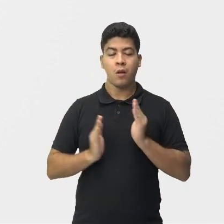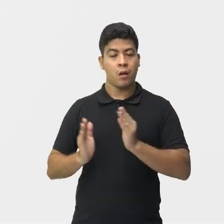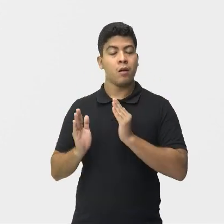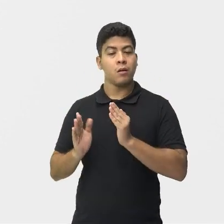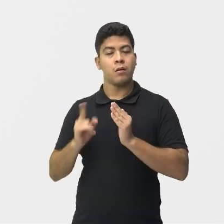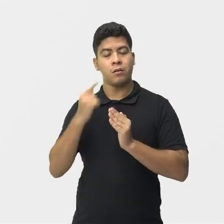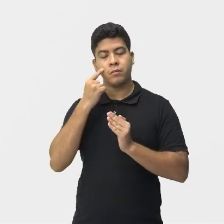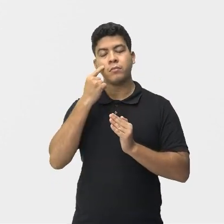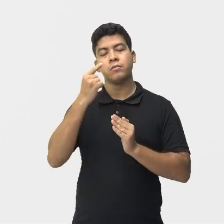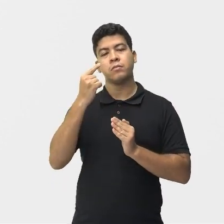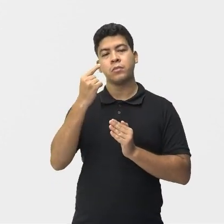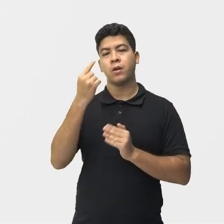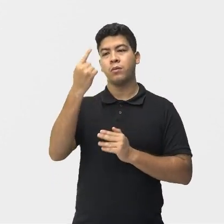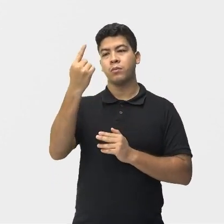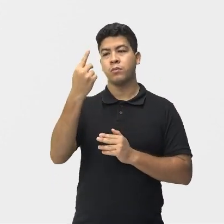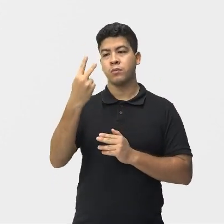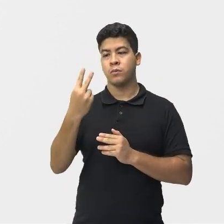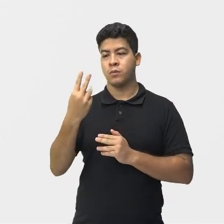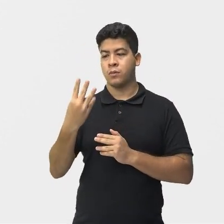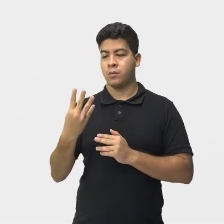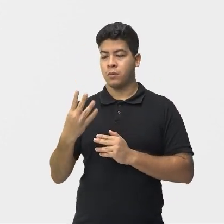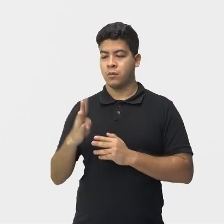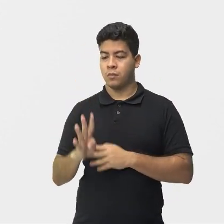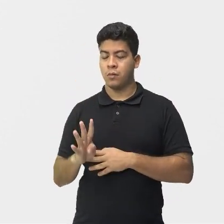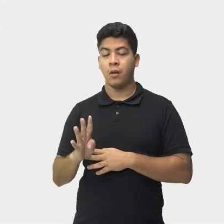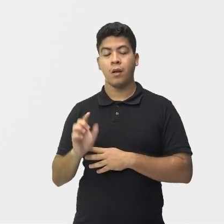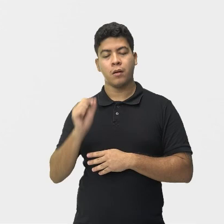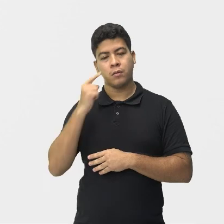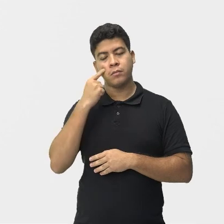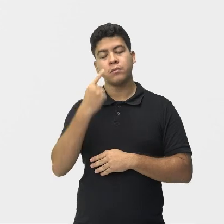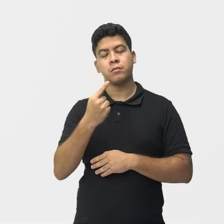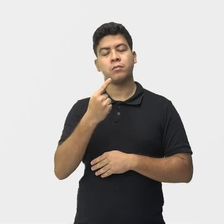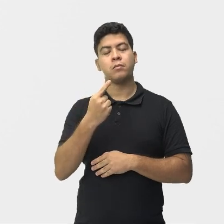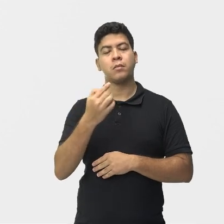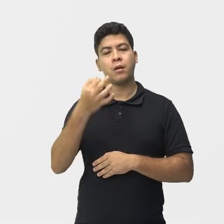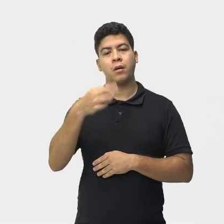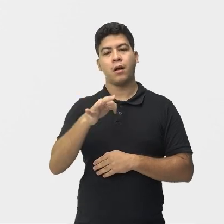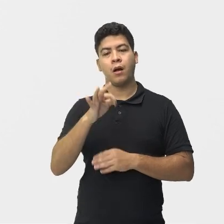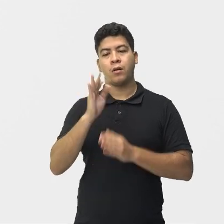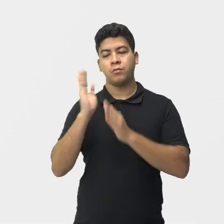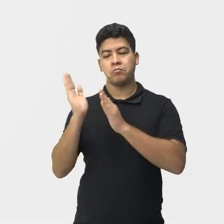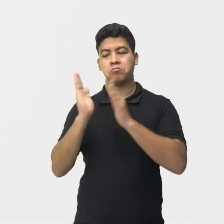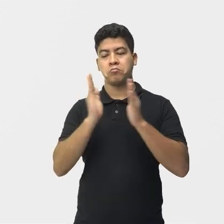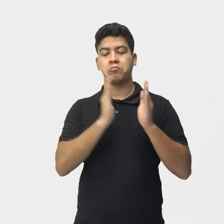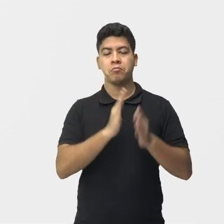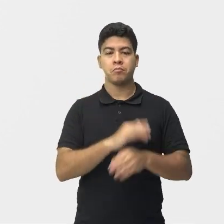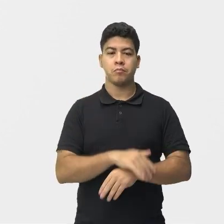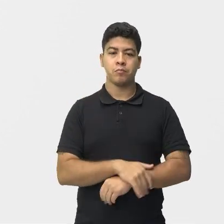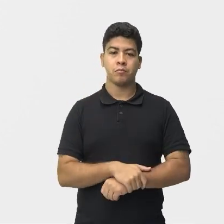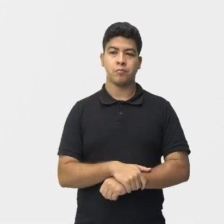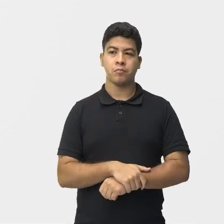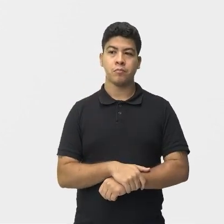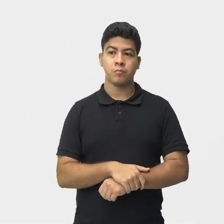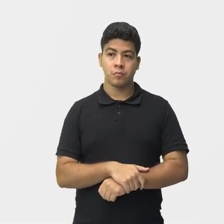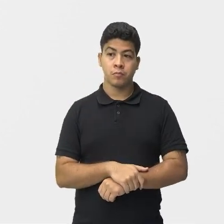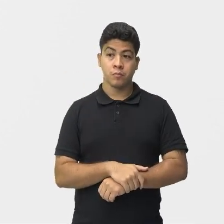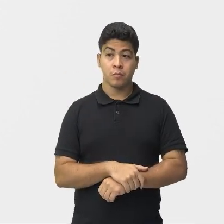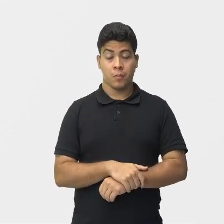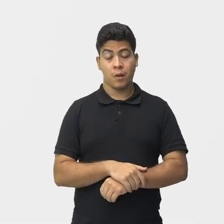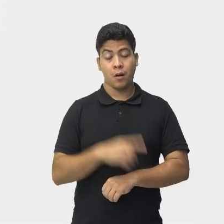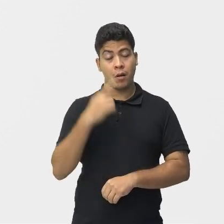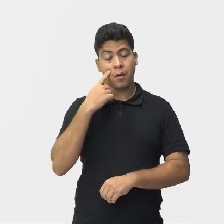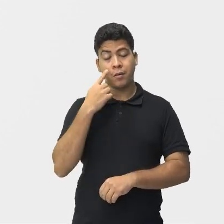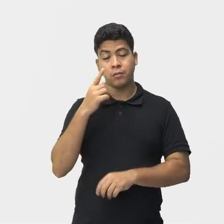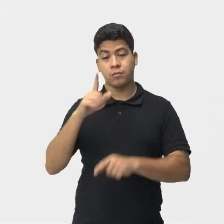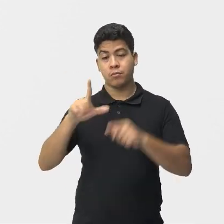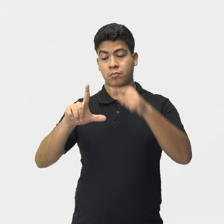lá no exercício para que a gente representasse aqui nesse gráfico da pressão pelo volume. E aí está o gráfico, ó,